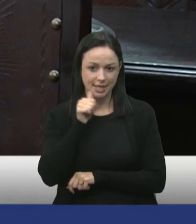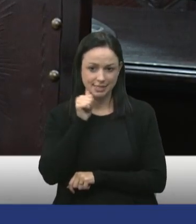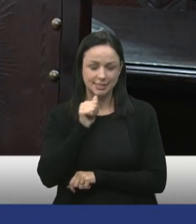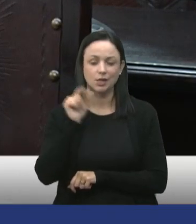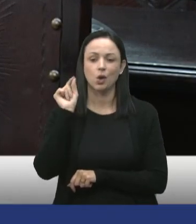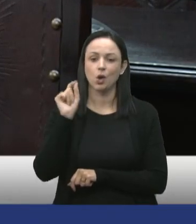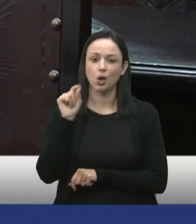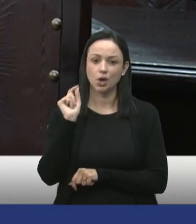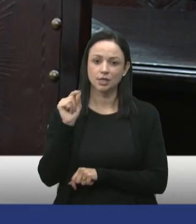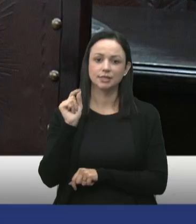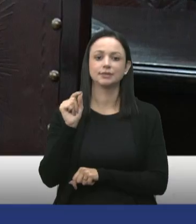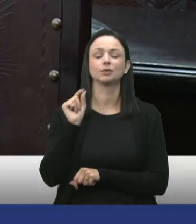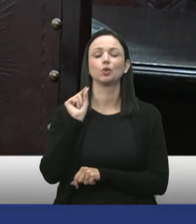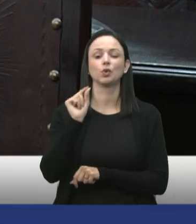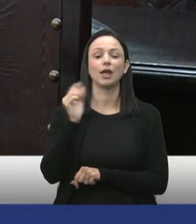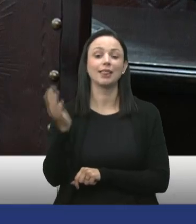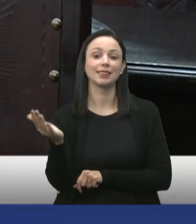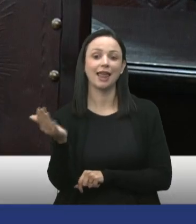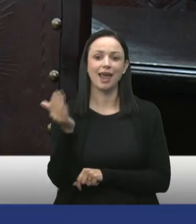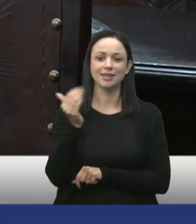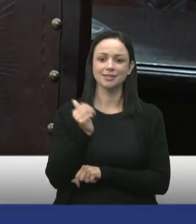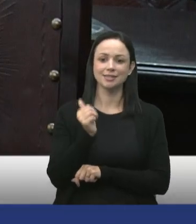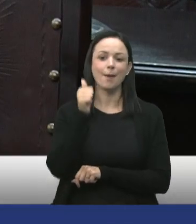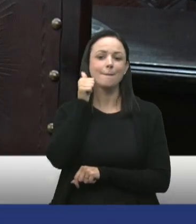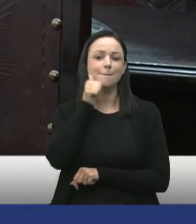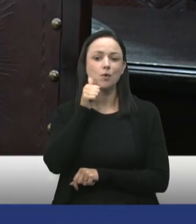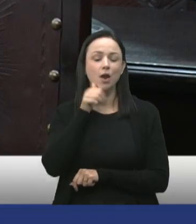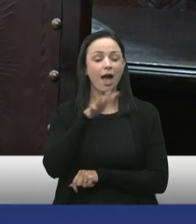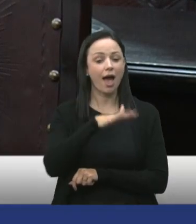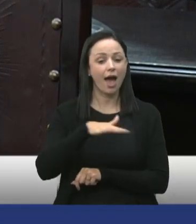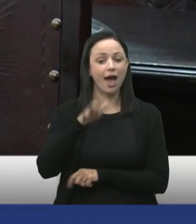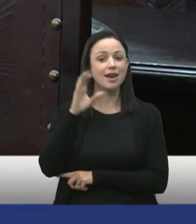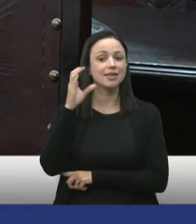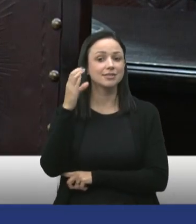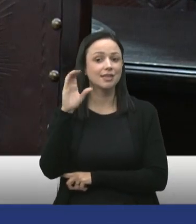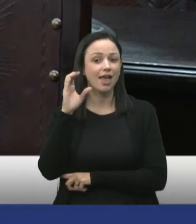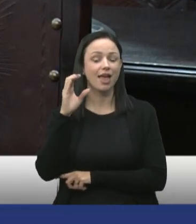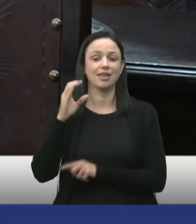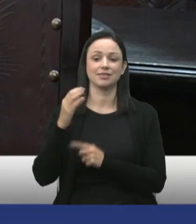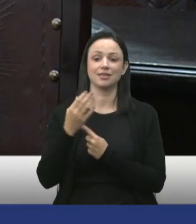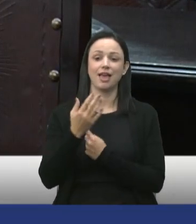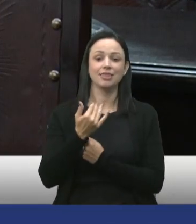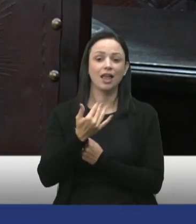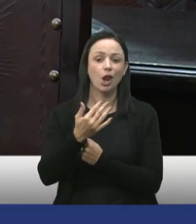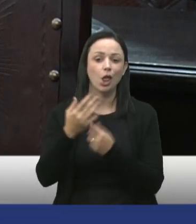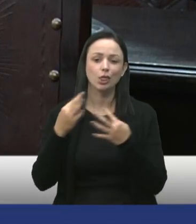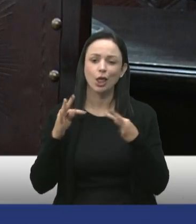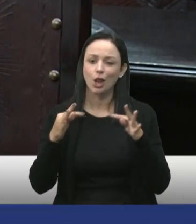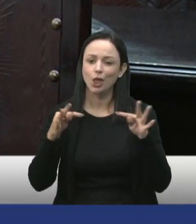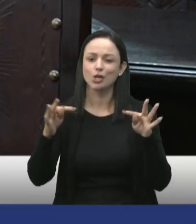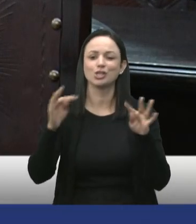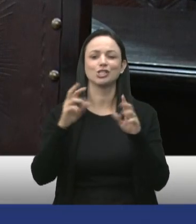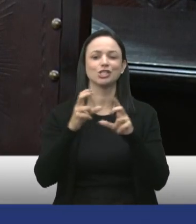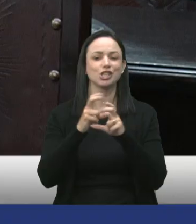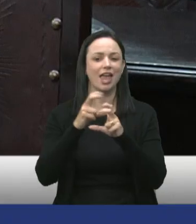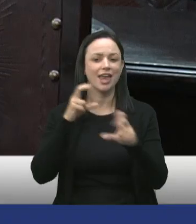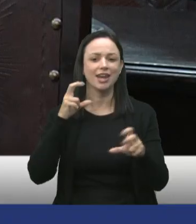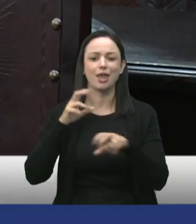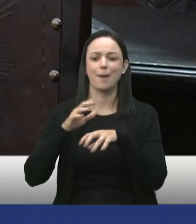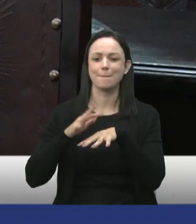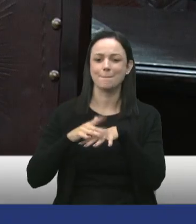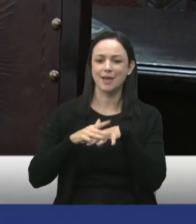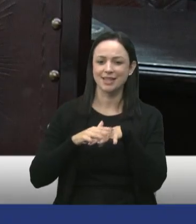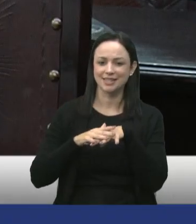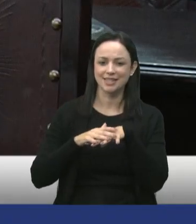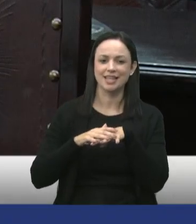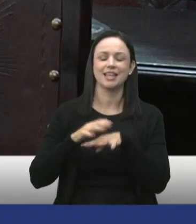trazer as mulheres para a área de ciência, tecnologia, engenharias e matemática, que é a área de STEM.